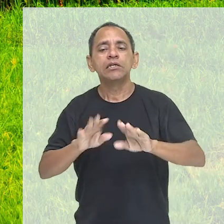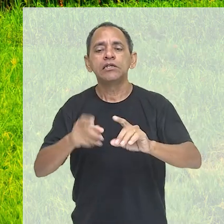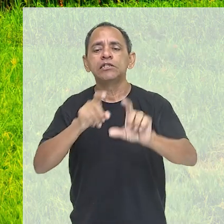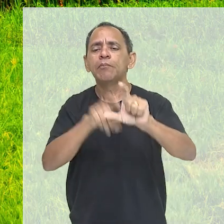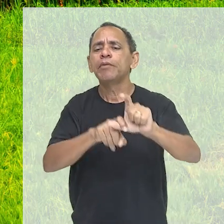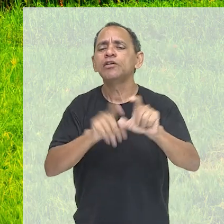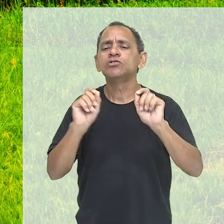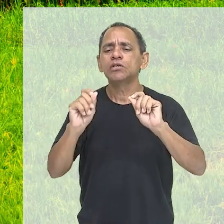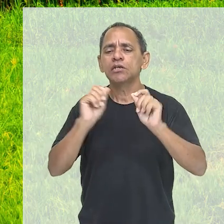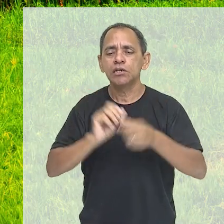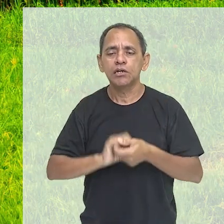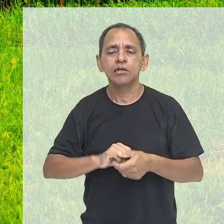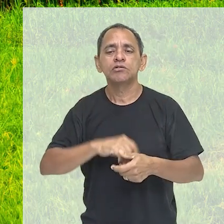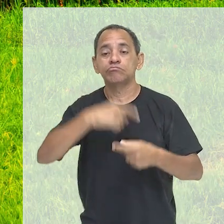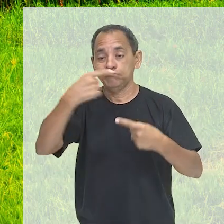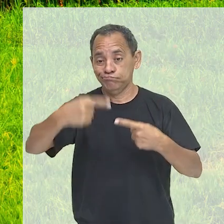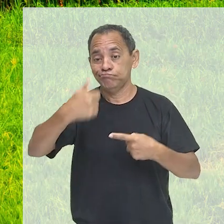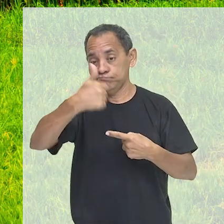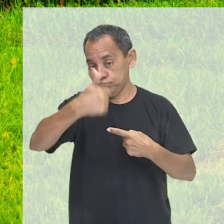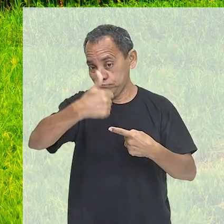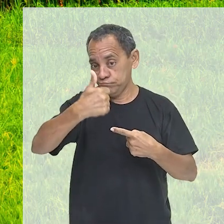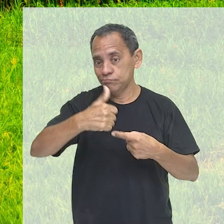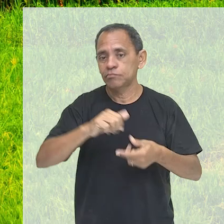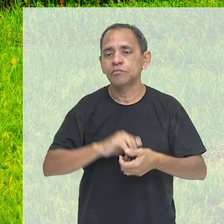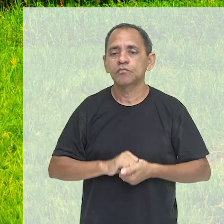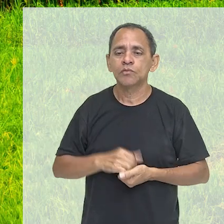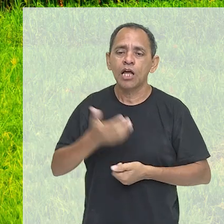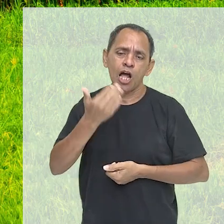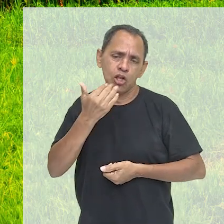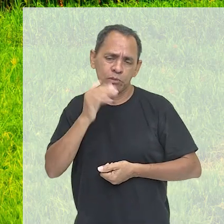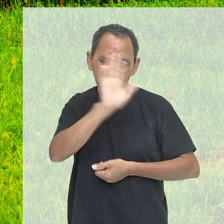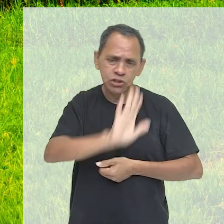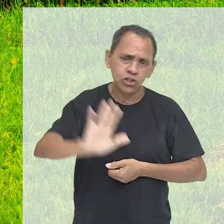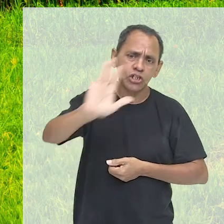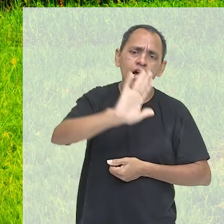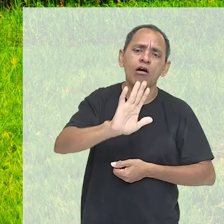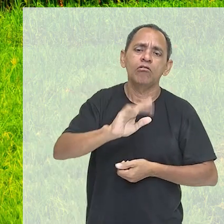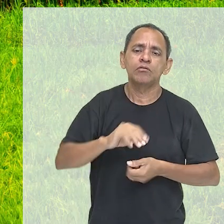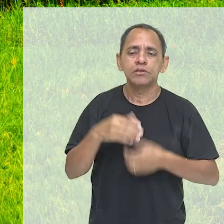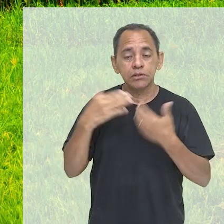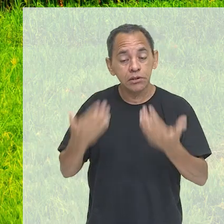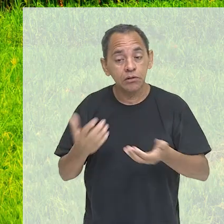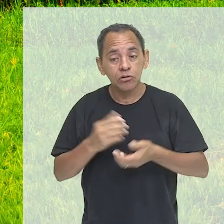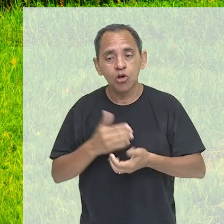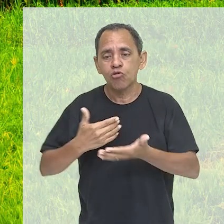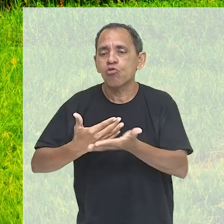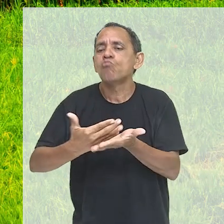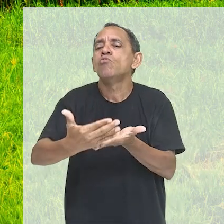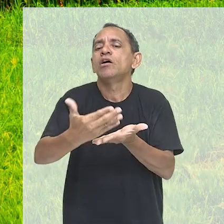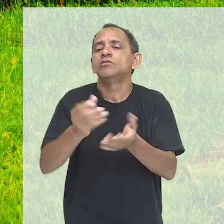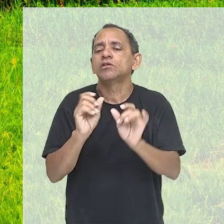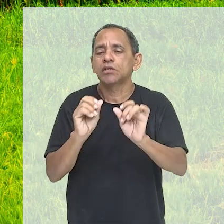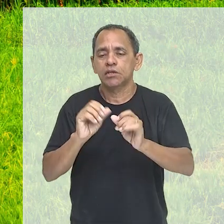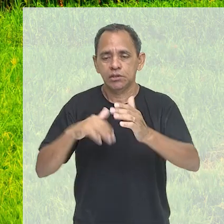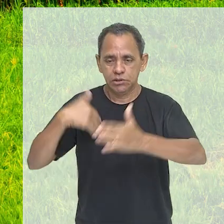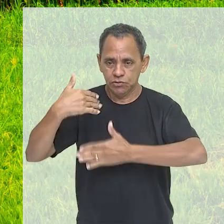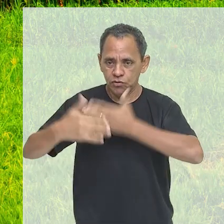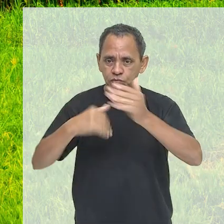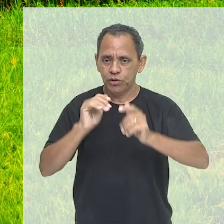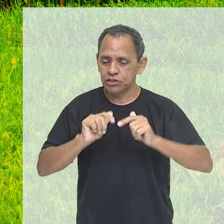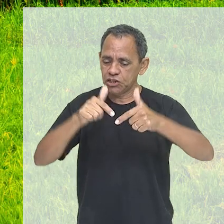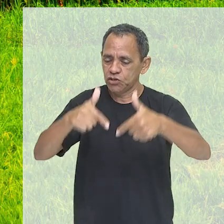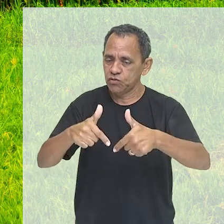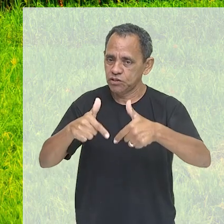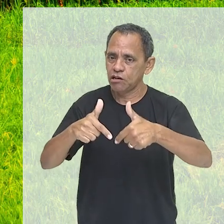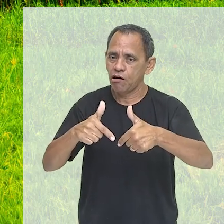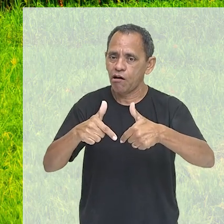para a população de um modo geral. Então, não pode também ficar para trás, então começa a desenvolver também essas atividades tanto